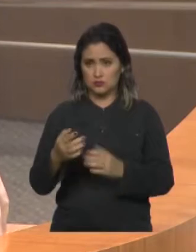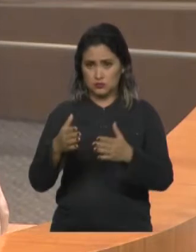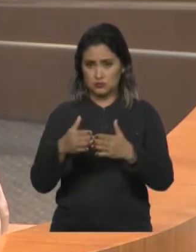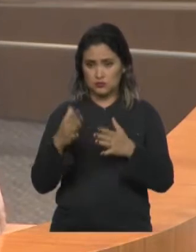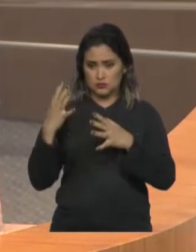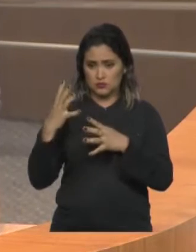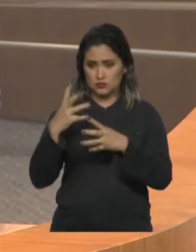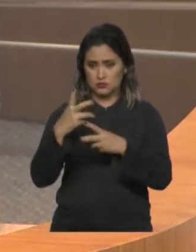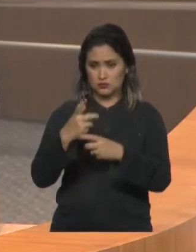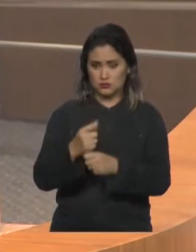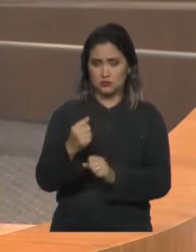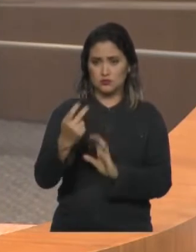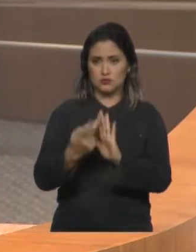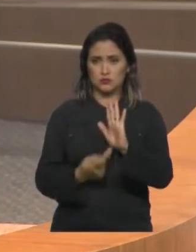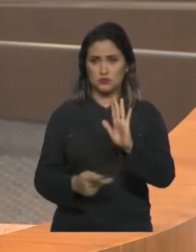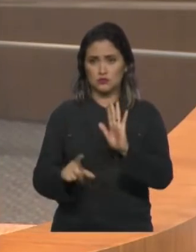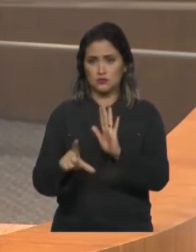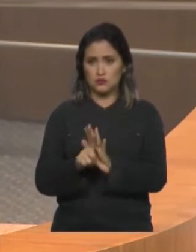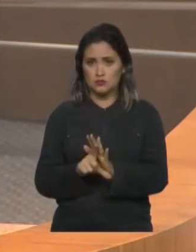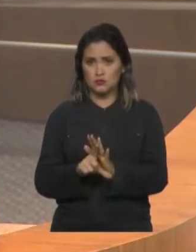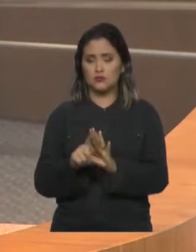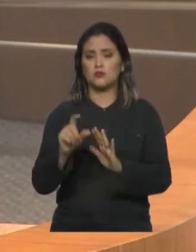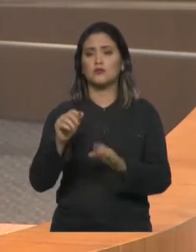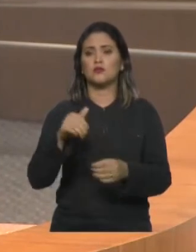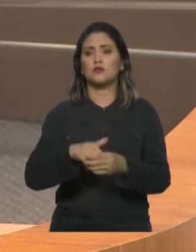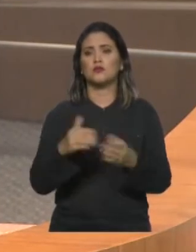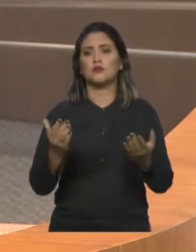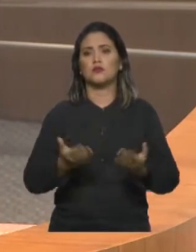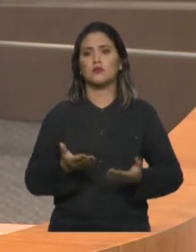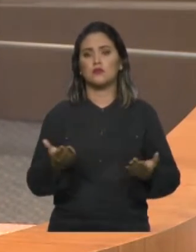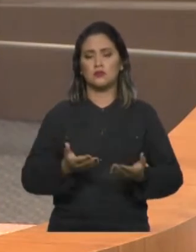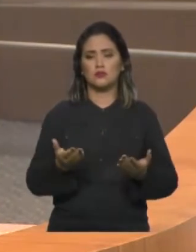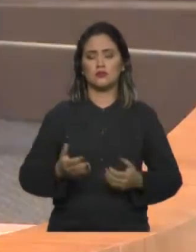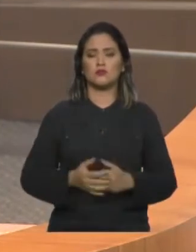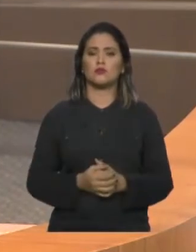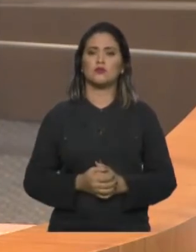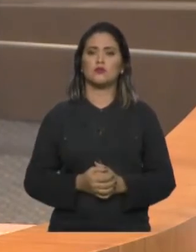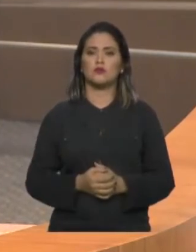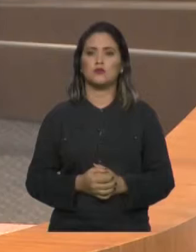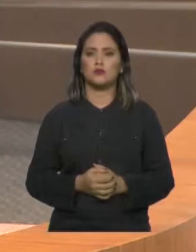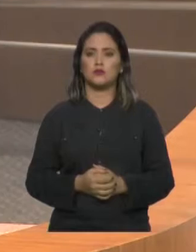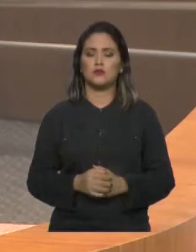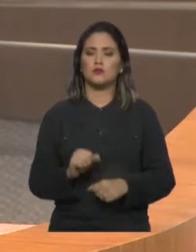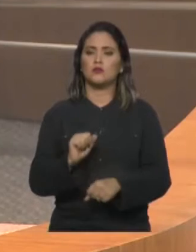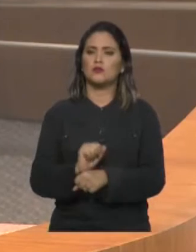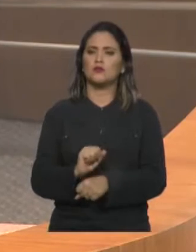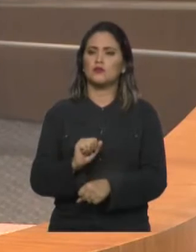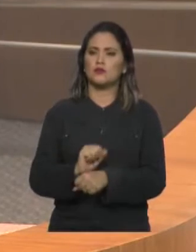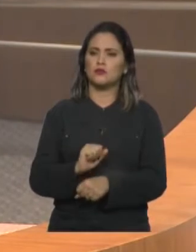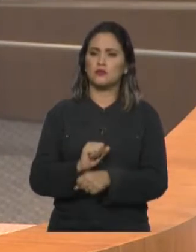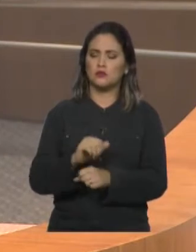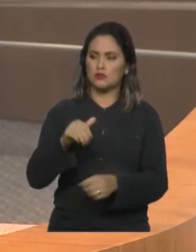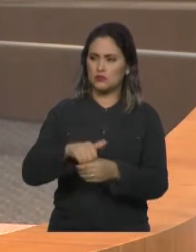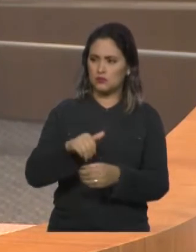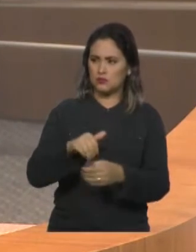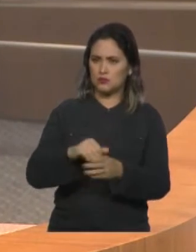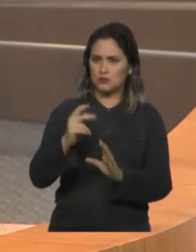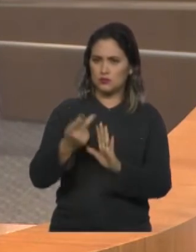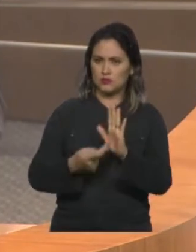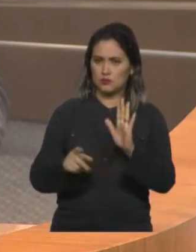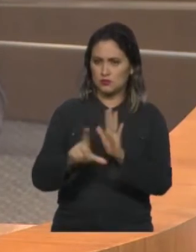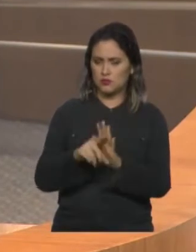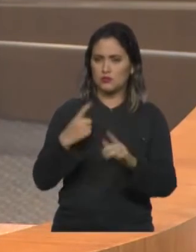esse projeto de lei que seria votado hoje mas nós vamos adiar a votação desse projeto de lei para que a gente possa